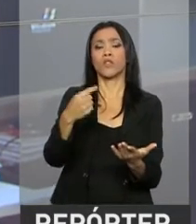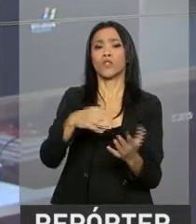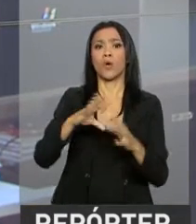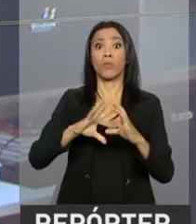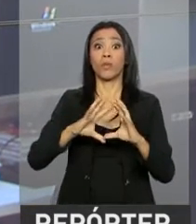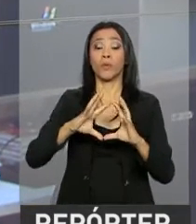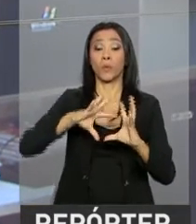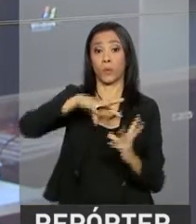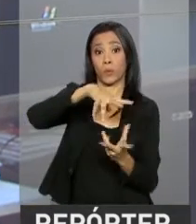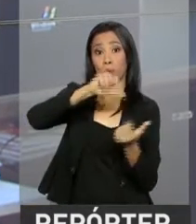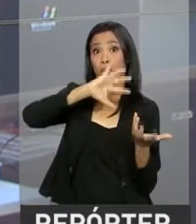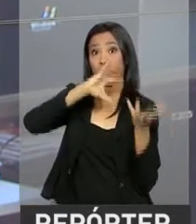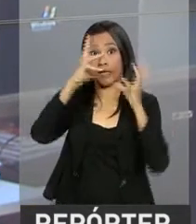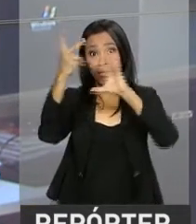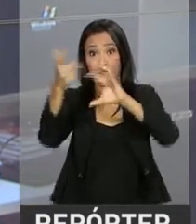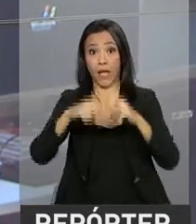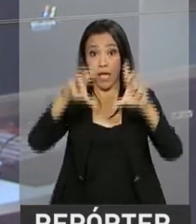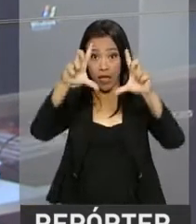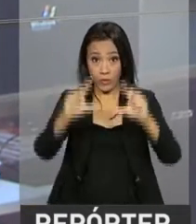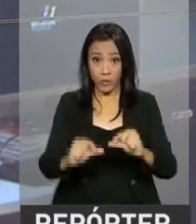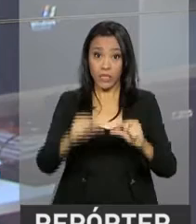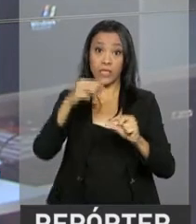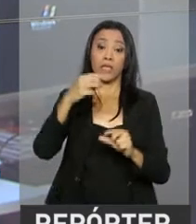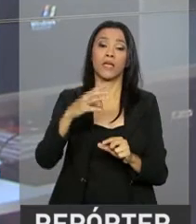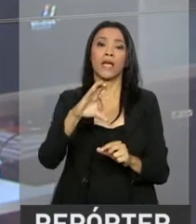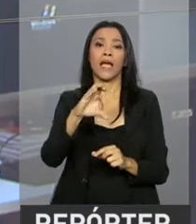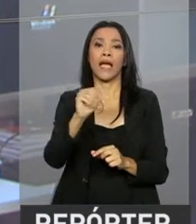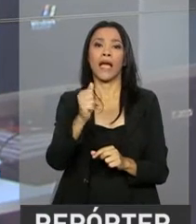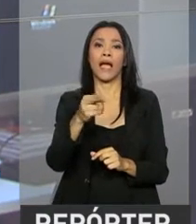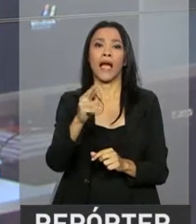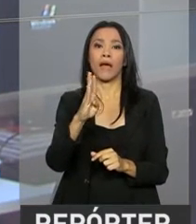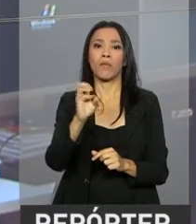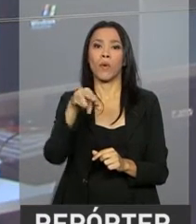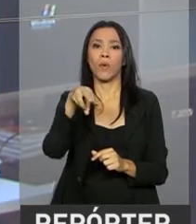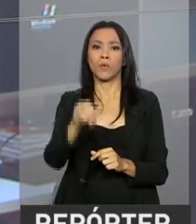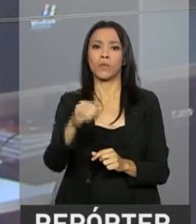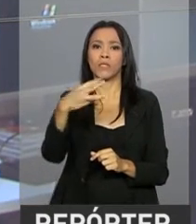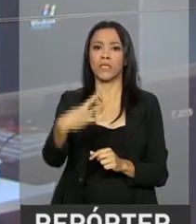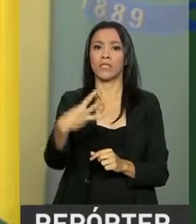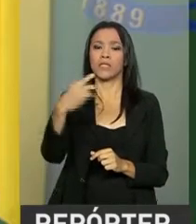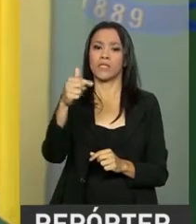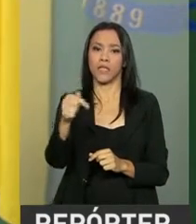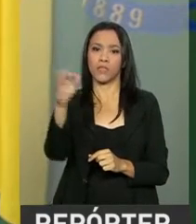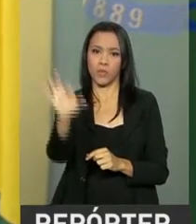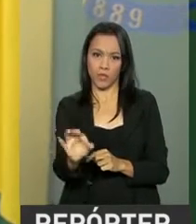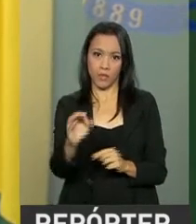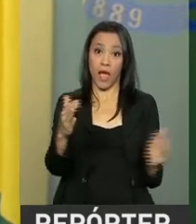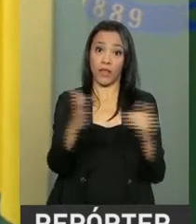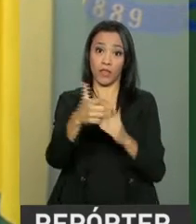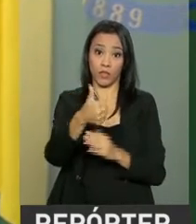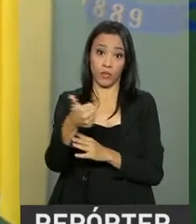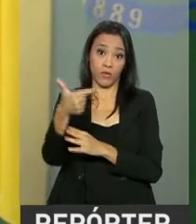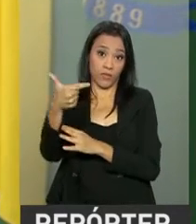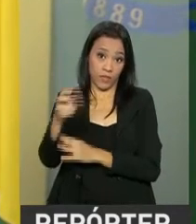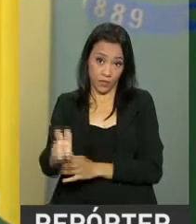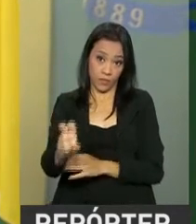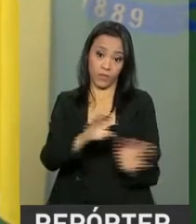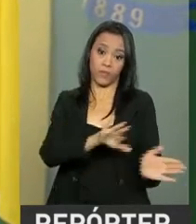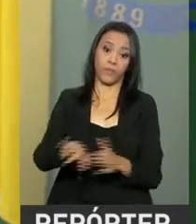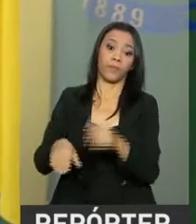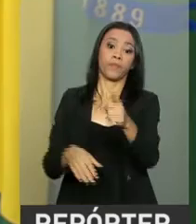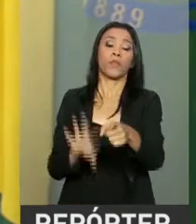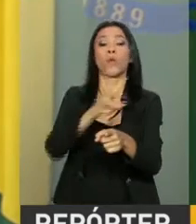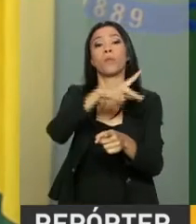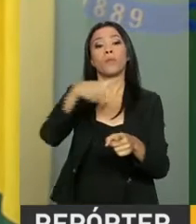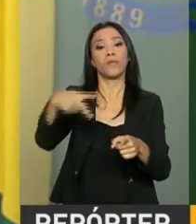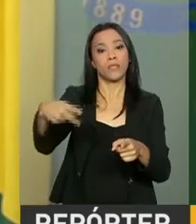reduzir as emissões de carbono em 37% até 2025. Michel Temer assinou nesta segunda-feira